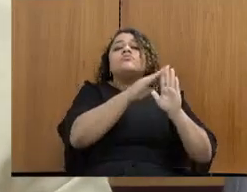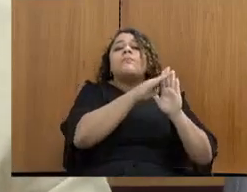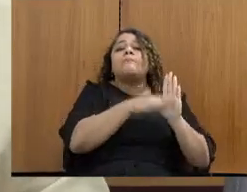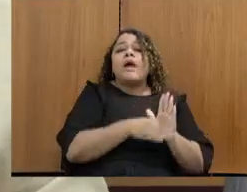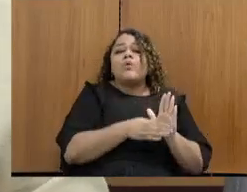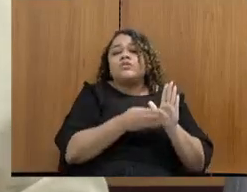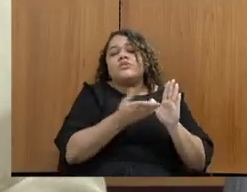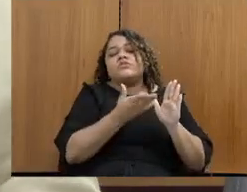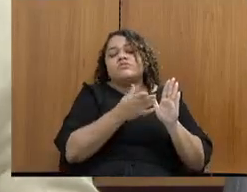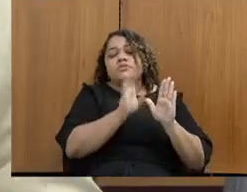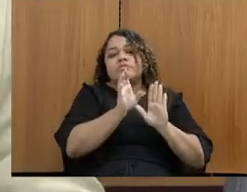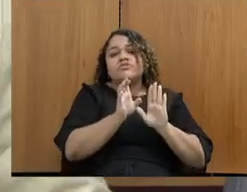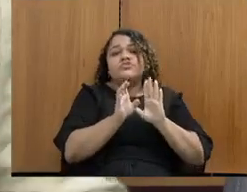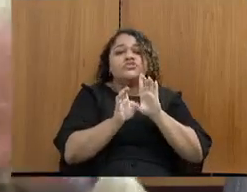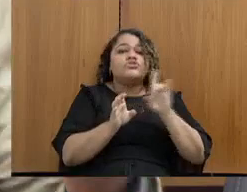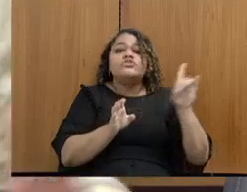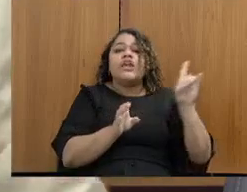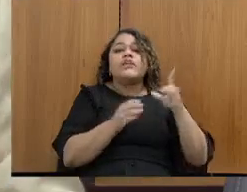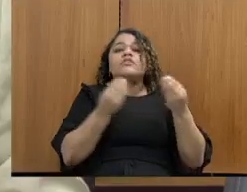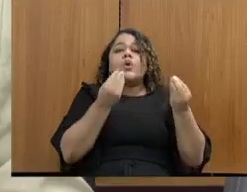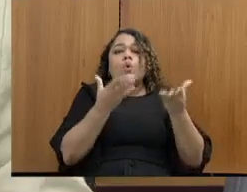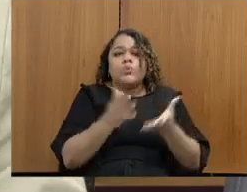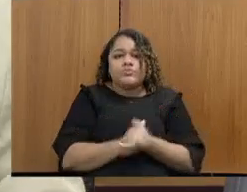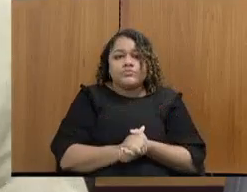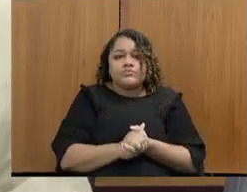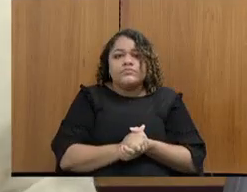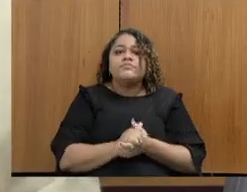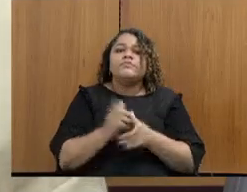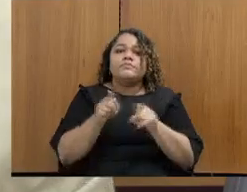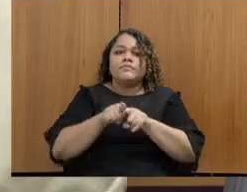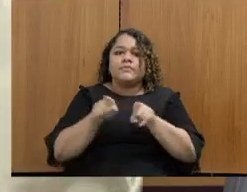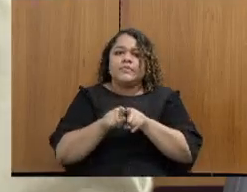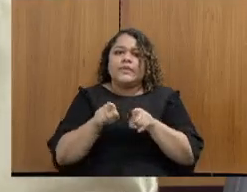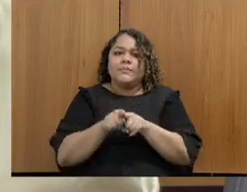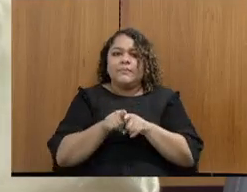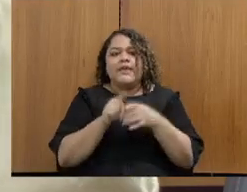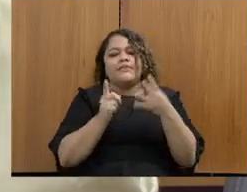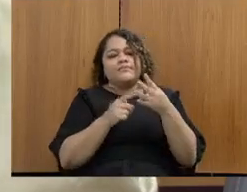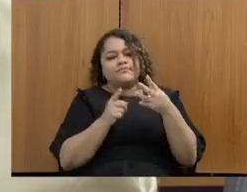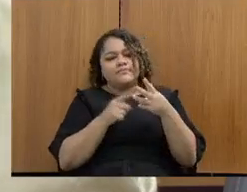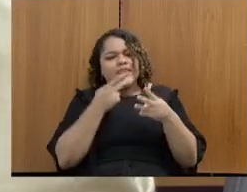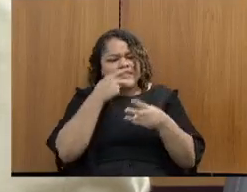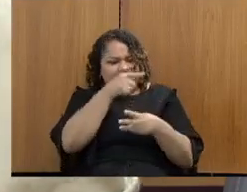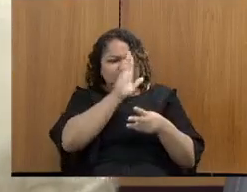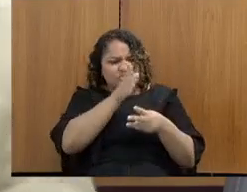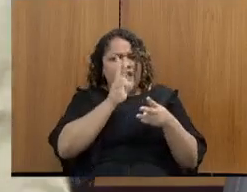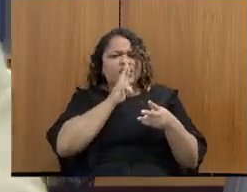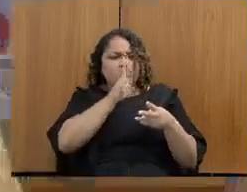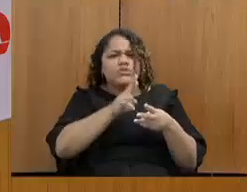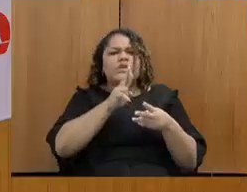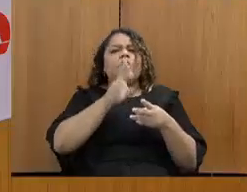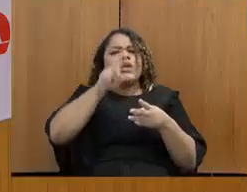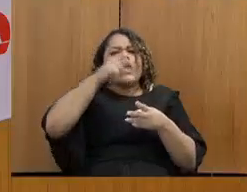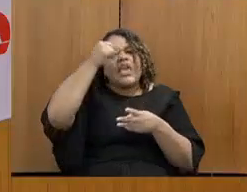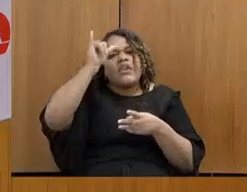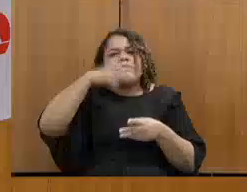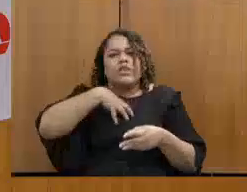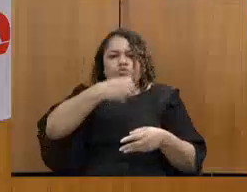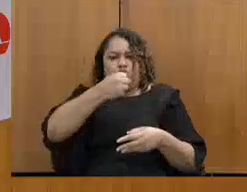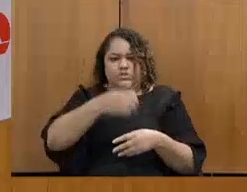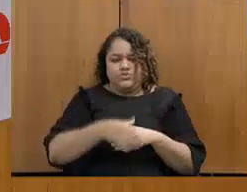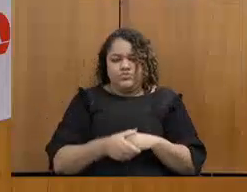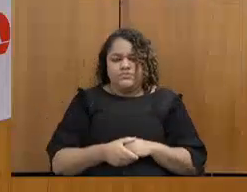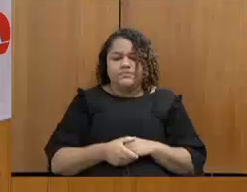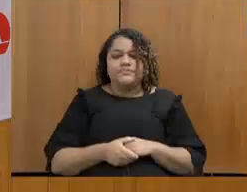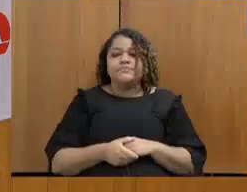da prevenção do suicídio dado o que aconteceu recentemente que é muito grave mas a senhora já fez a resposta obrigado porque com a palavra Doutora